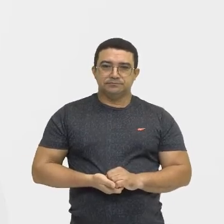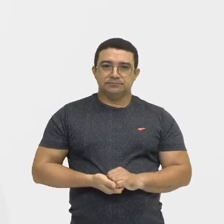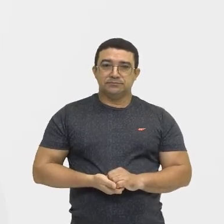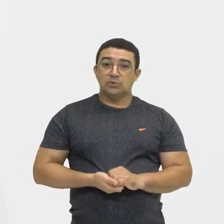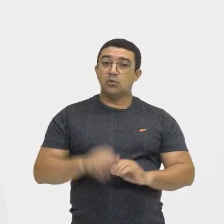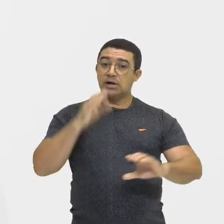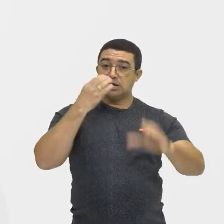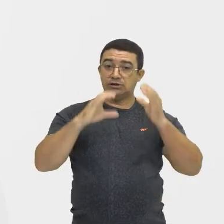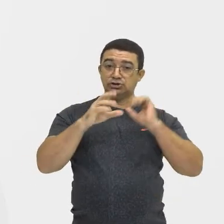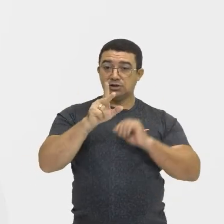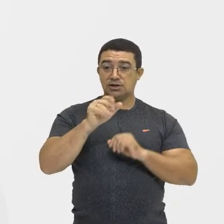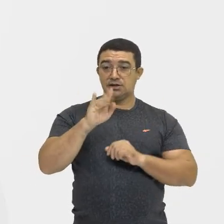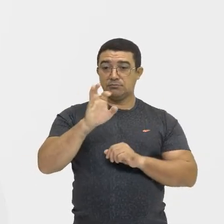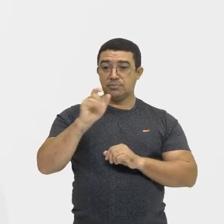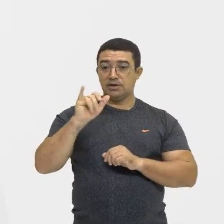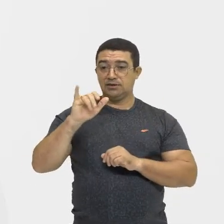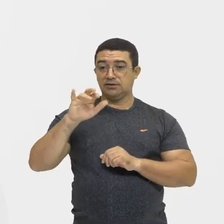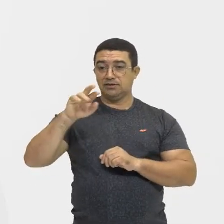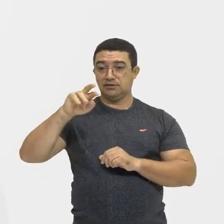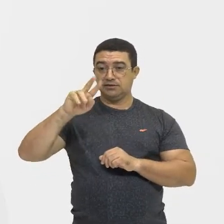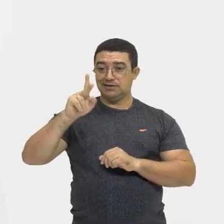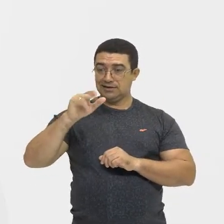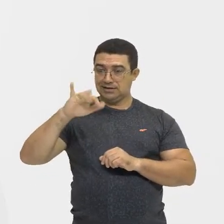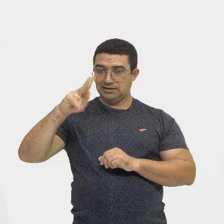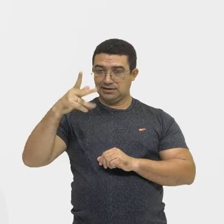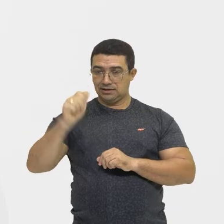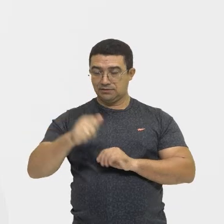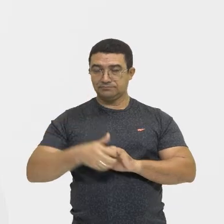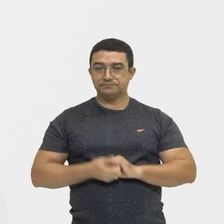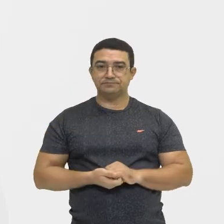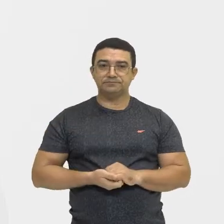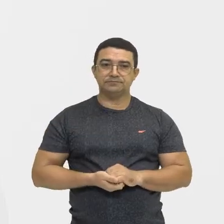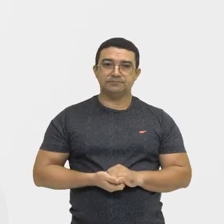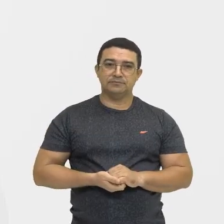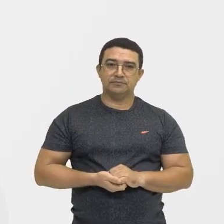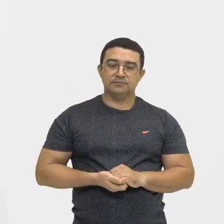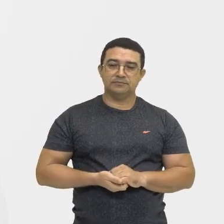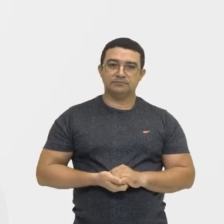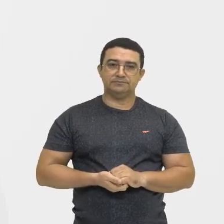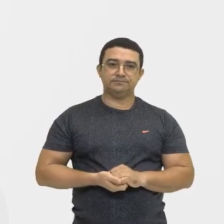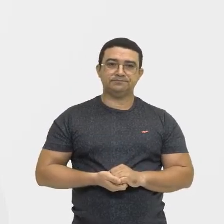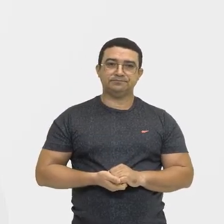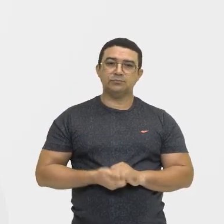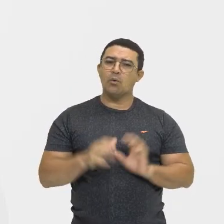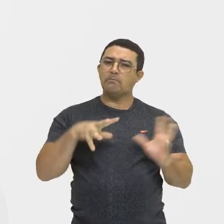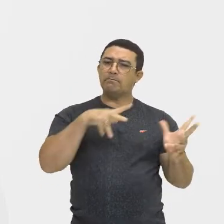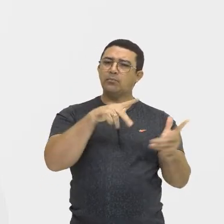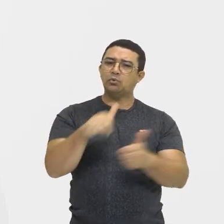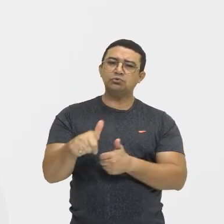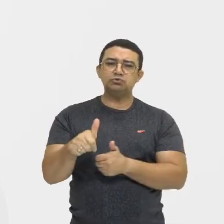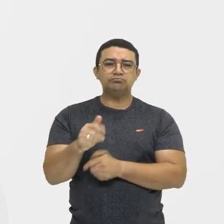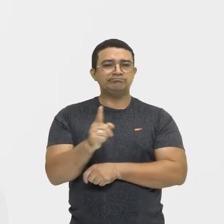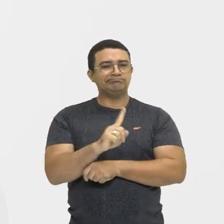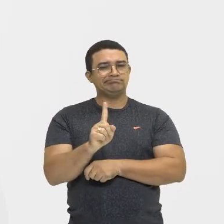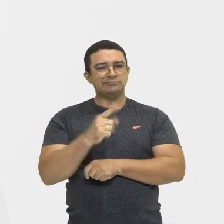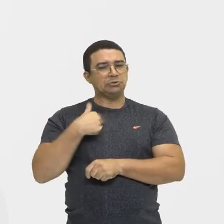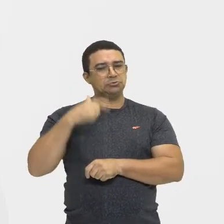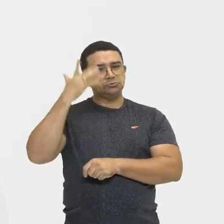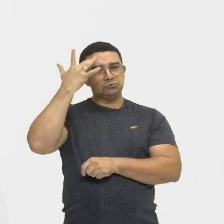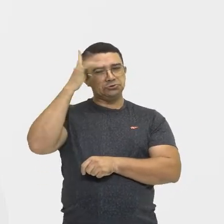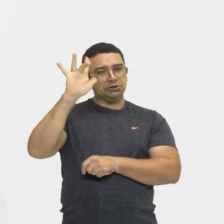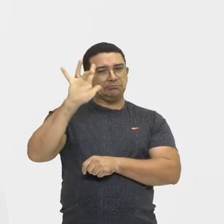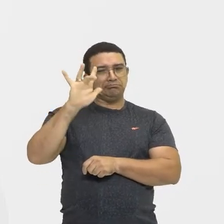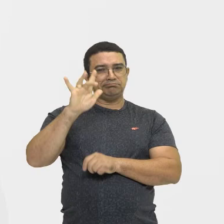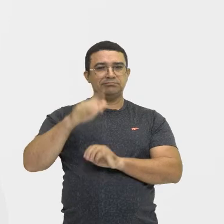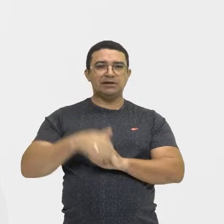ou Cantiga da Guarvaia. Eu leio aqui e você lê aí. Vamos lá. Olha. No mundo não me sei